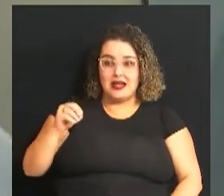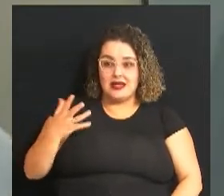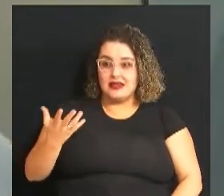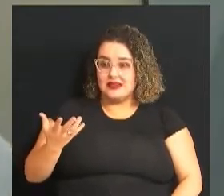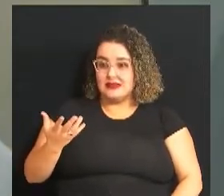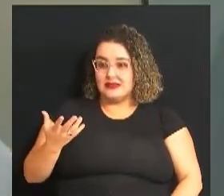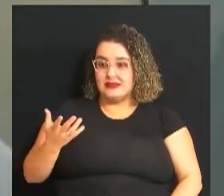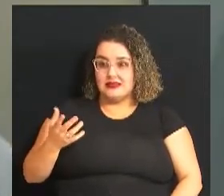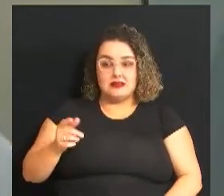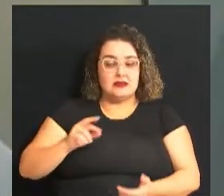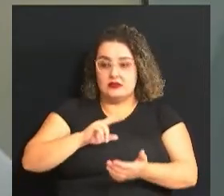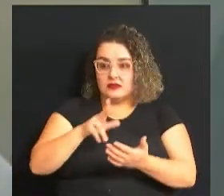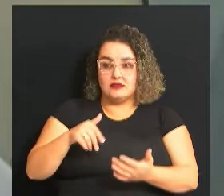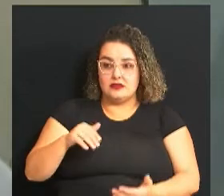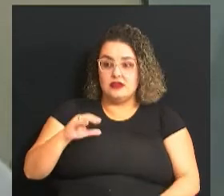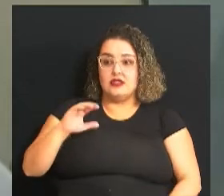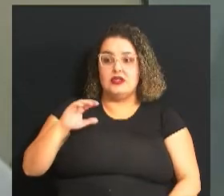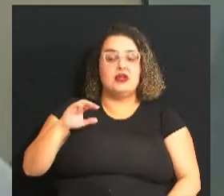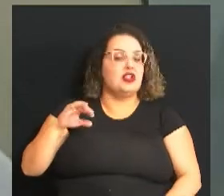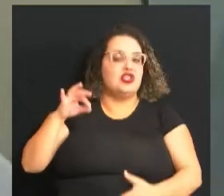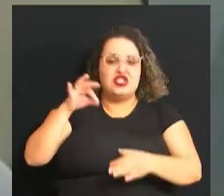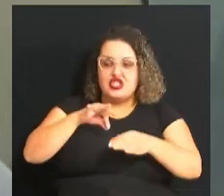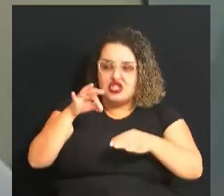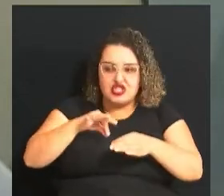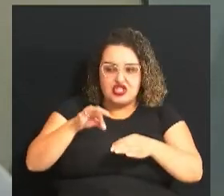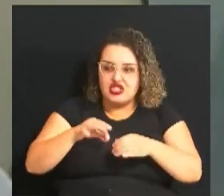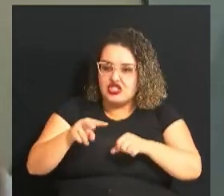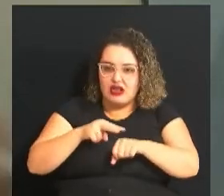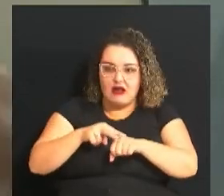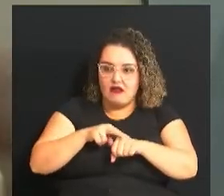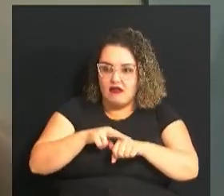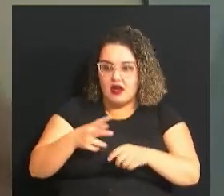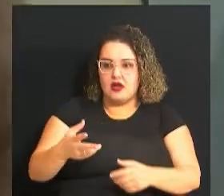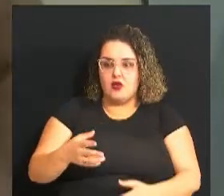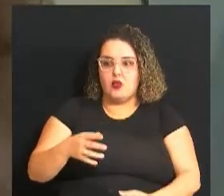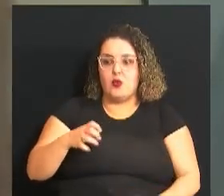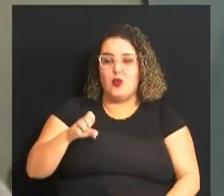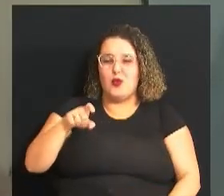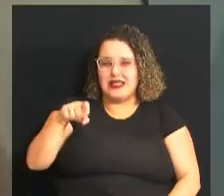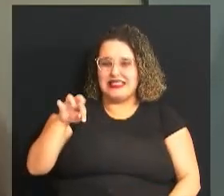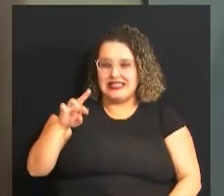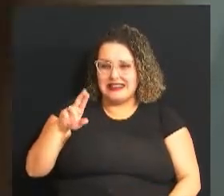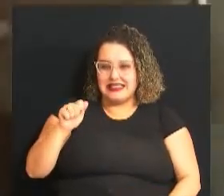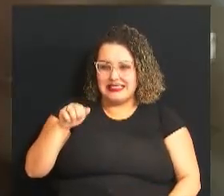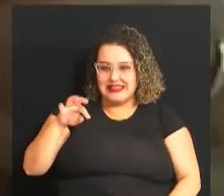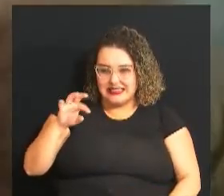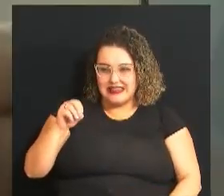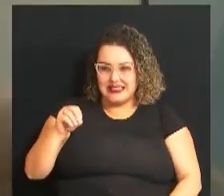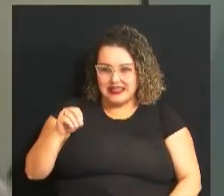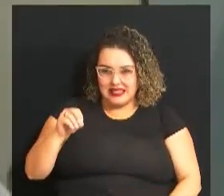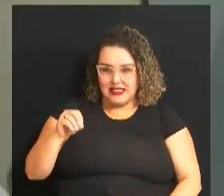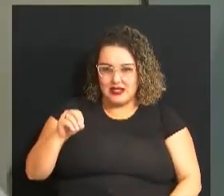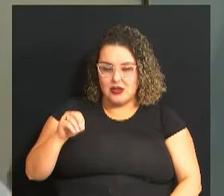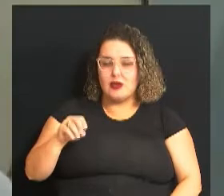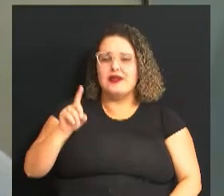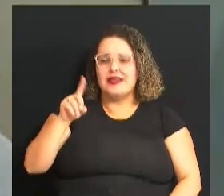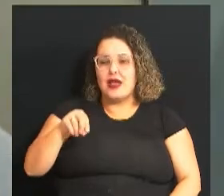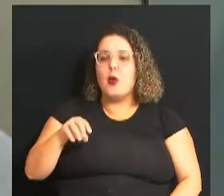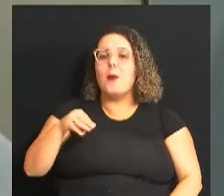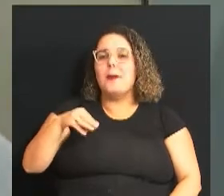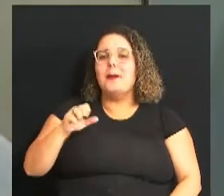Nossa, são chá verde, principalmente o extrato do chá verde, aquele que é manipulado, tá?